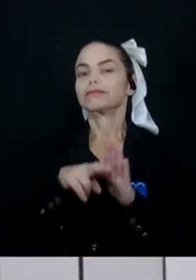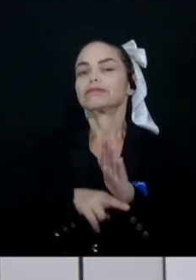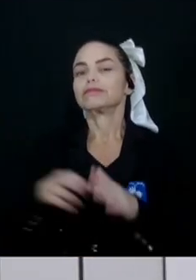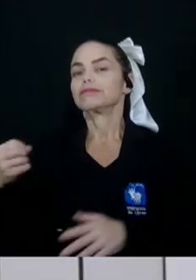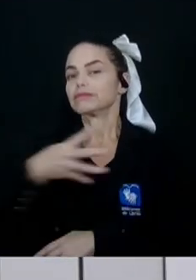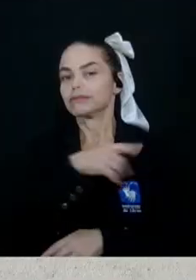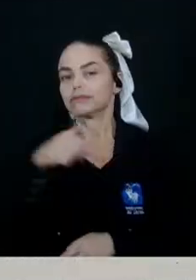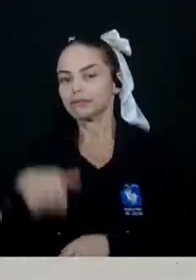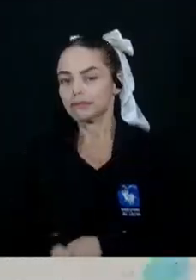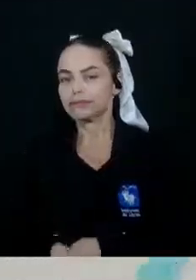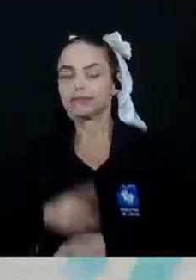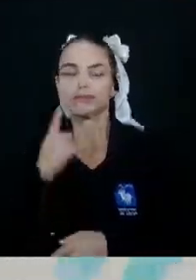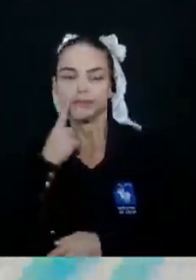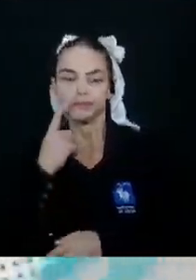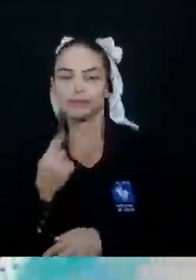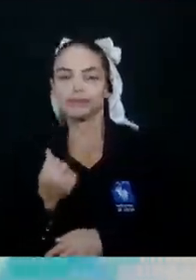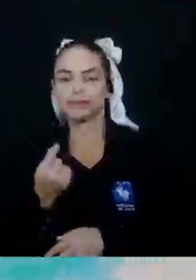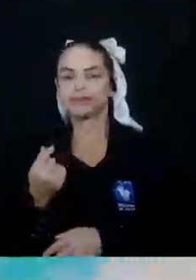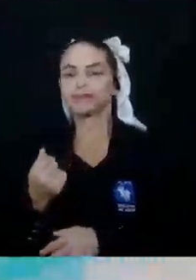do Lápis.